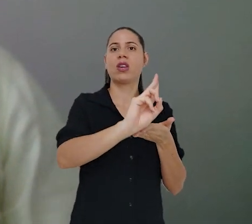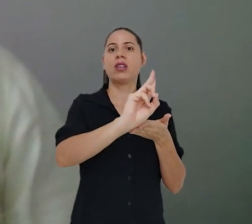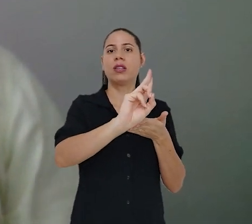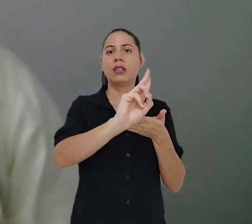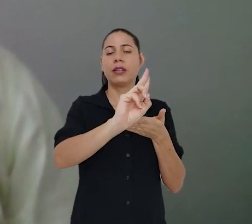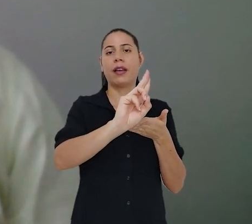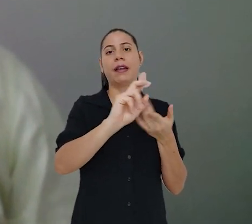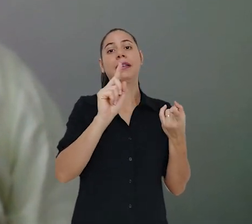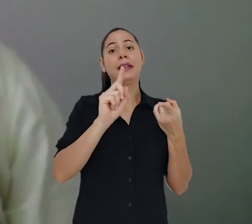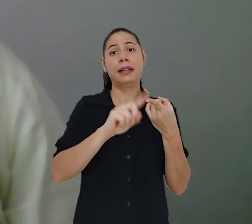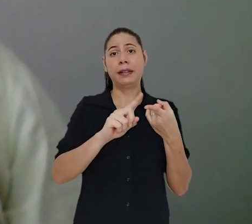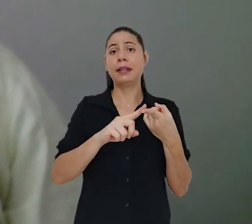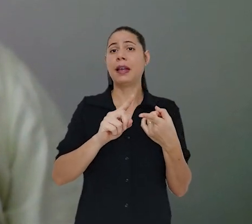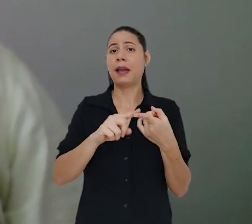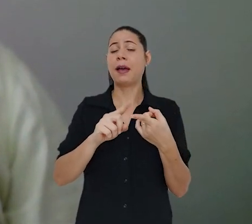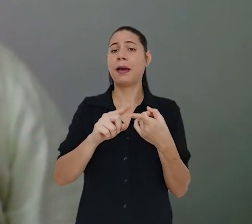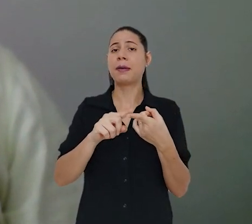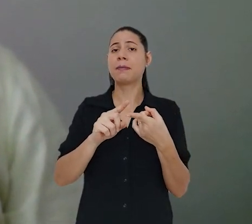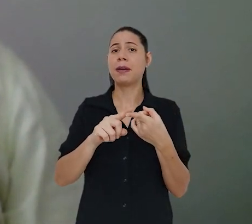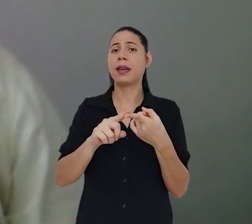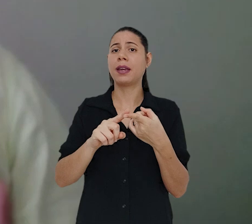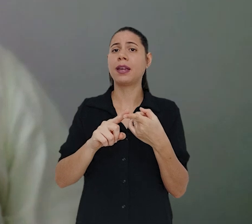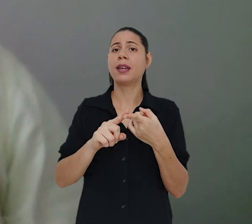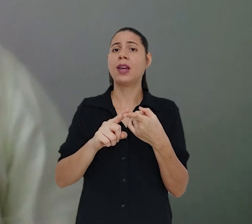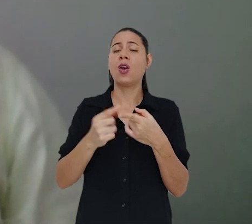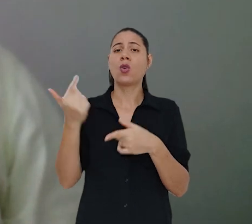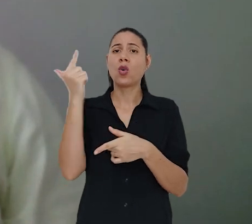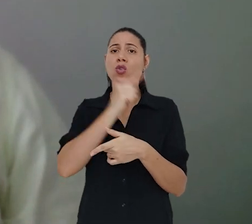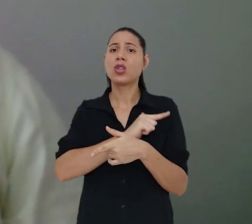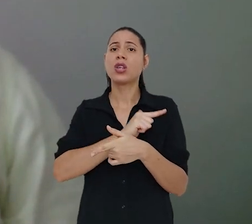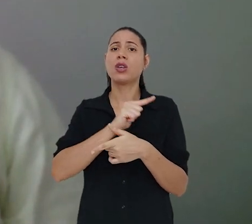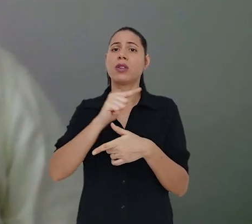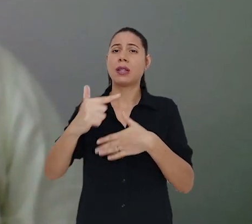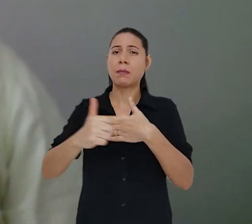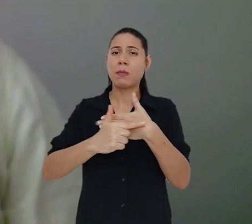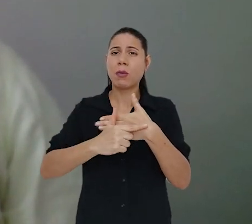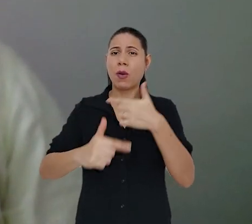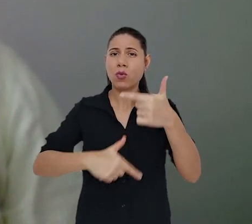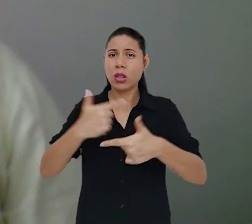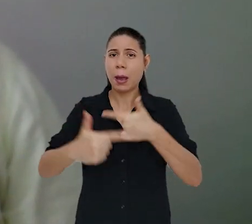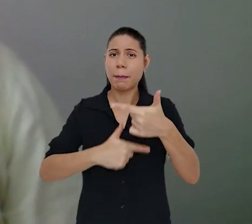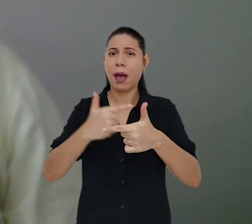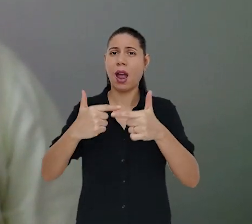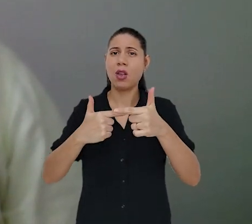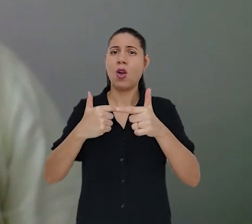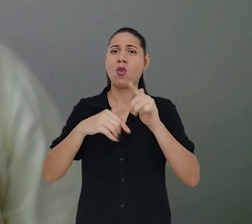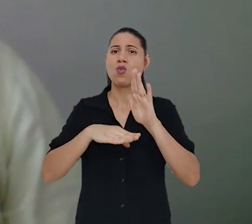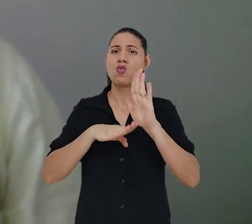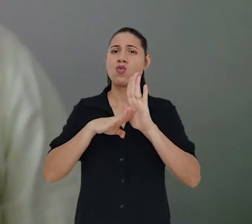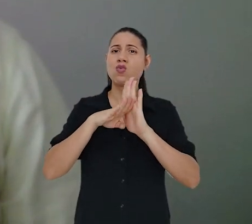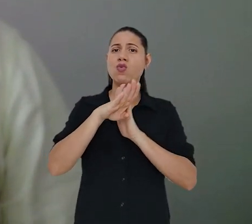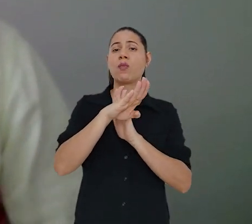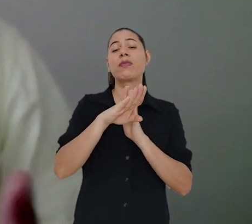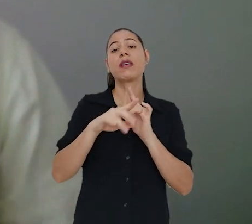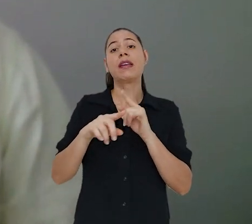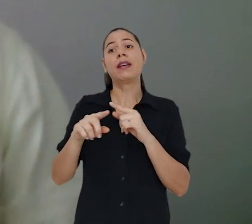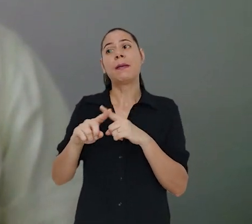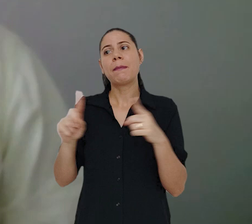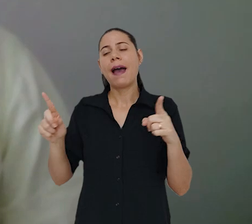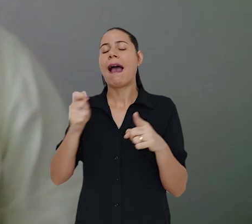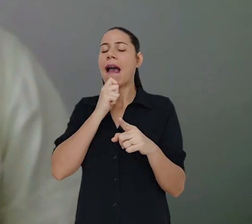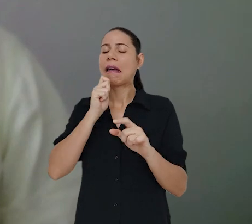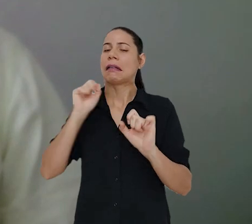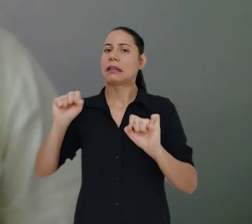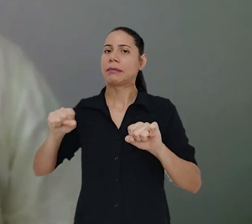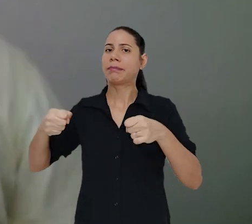uma inserção maior nos cargos de relevância nesse país, enquanto ainda há muito que